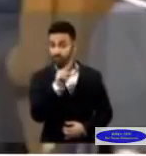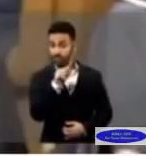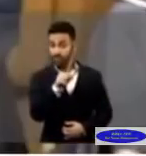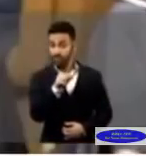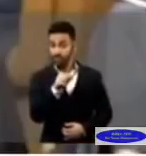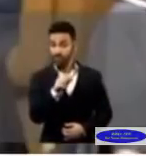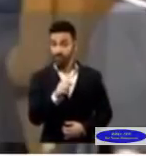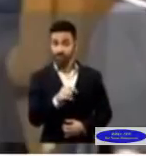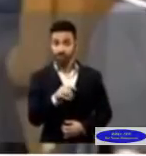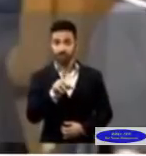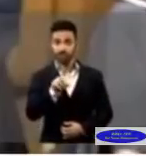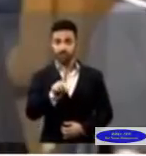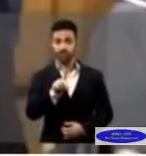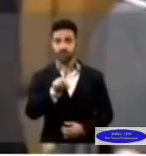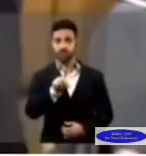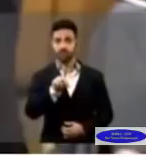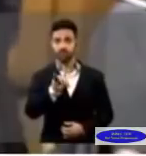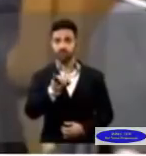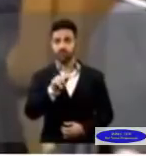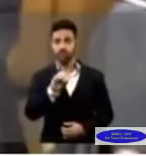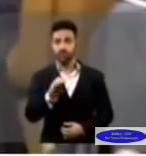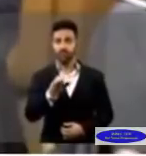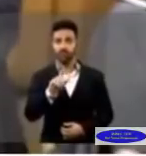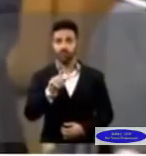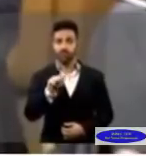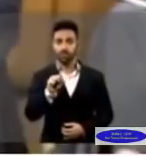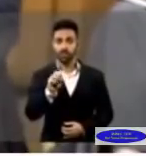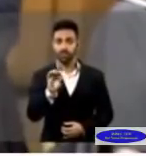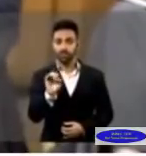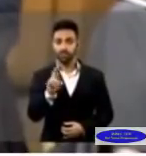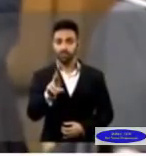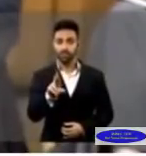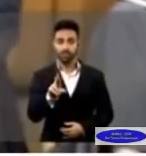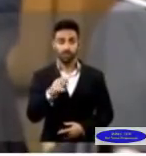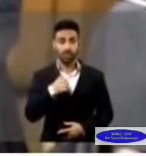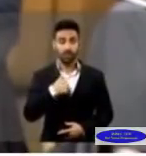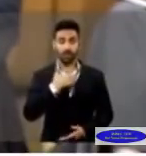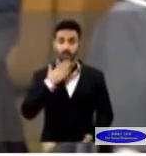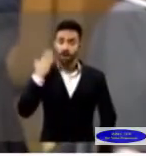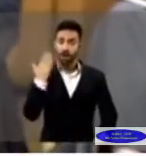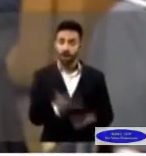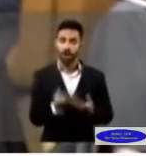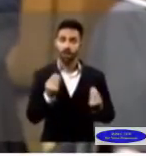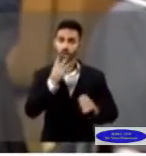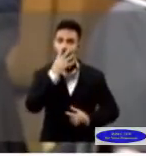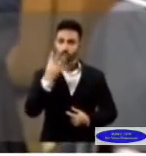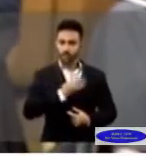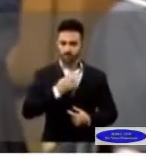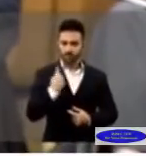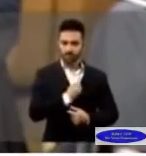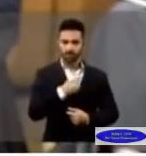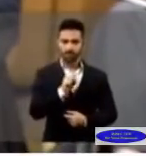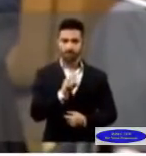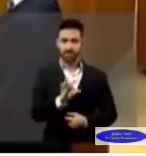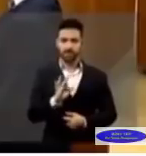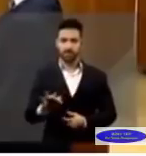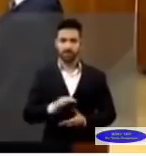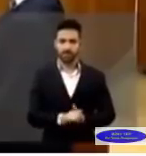onde naturalmente ocorrem disputas políticas. Não há nada de errado nisso, não há nada de suspeito